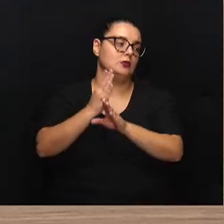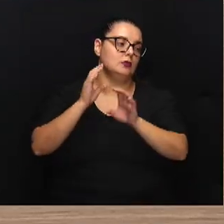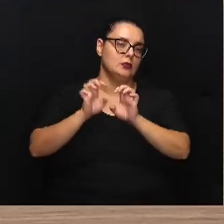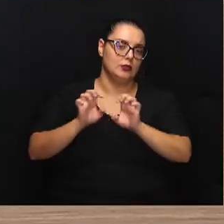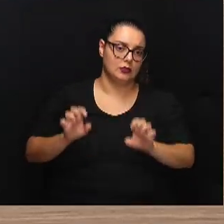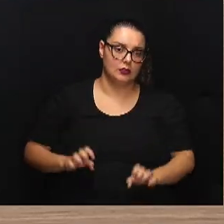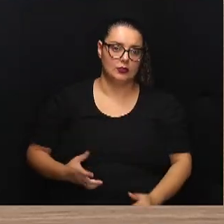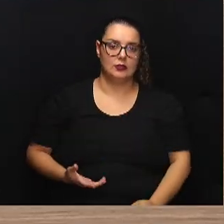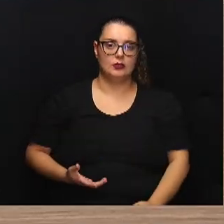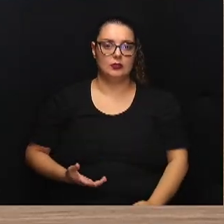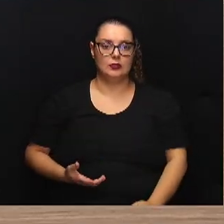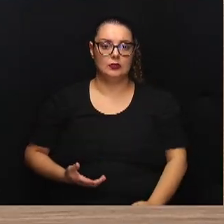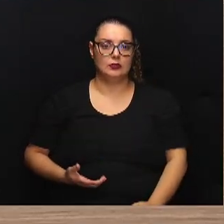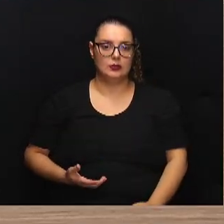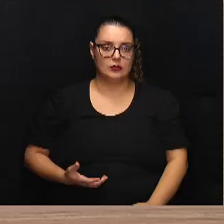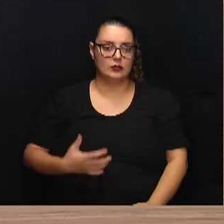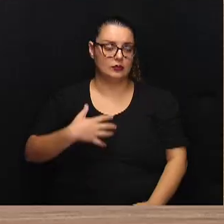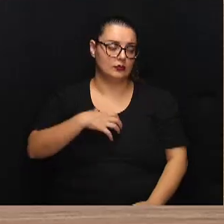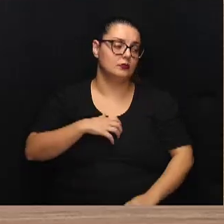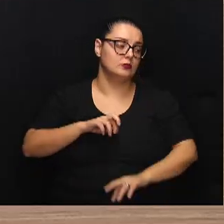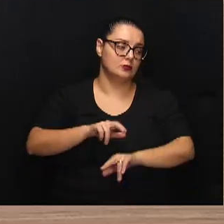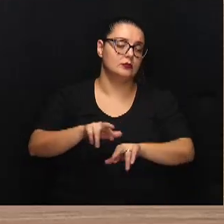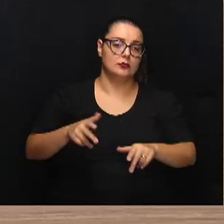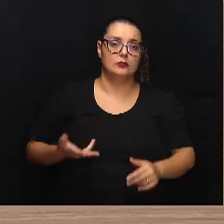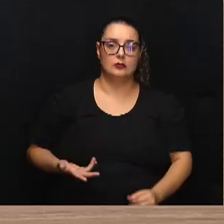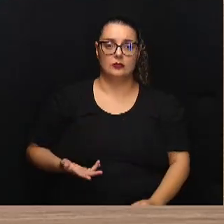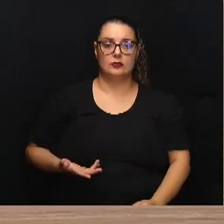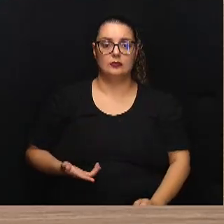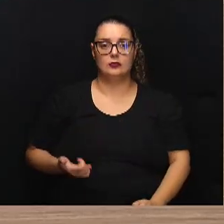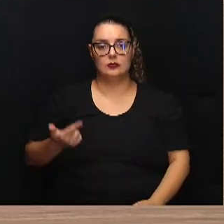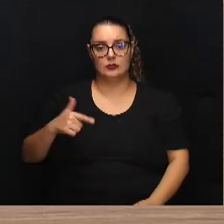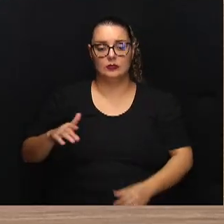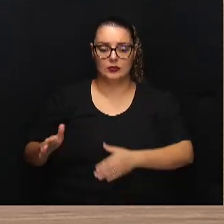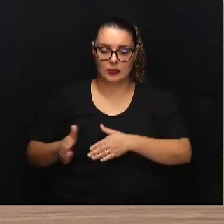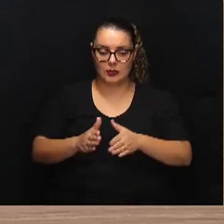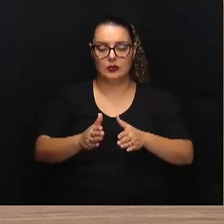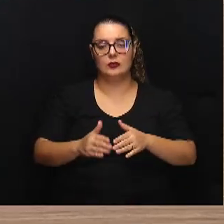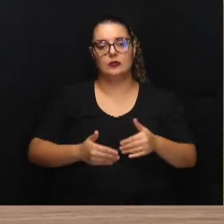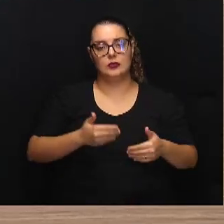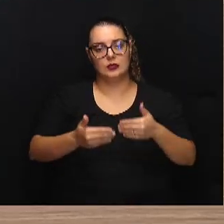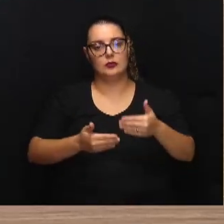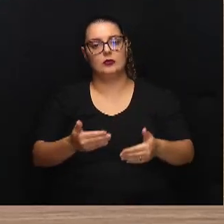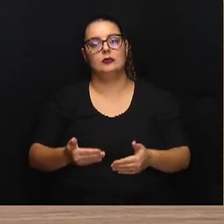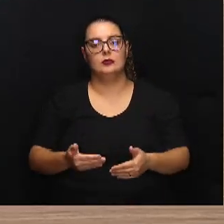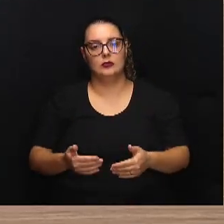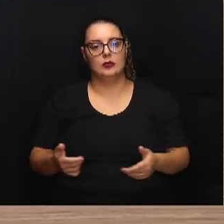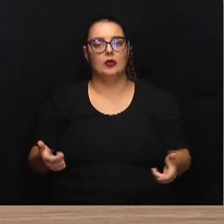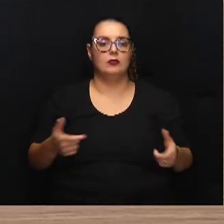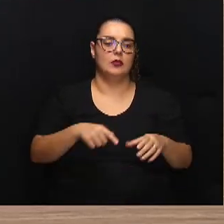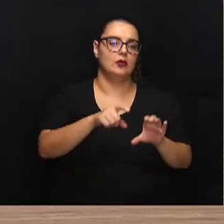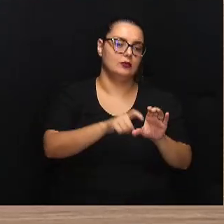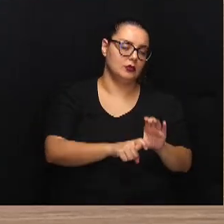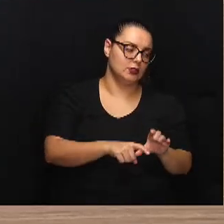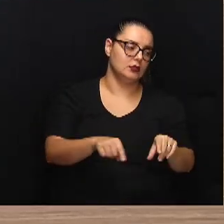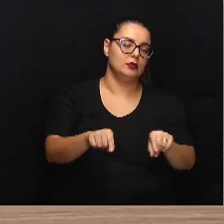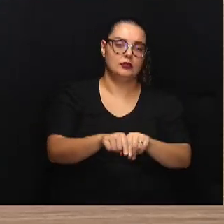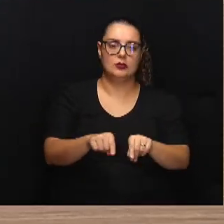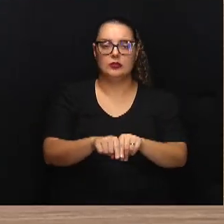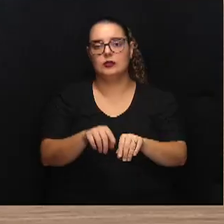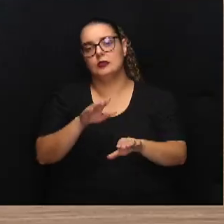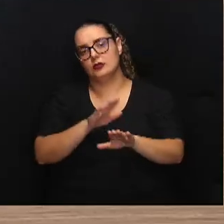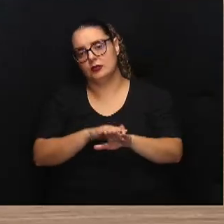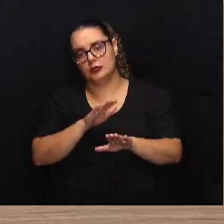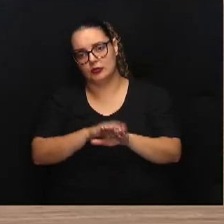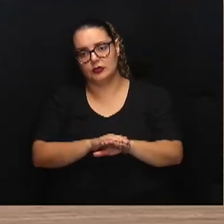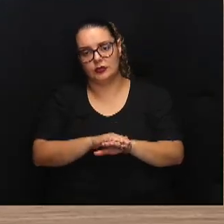estrutura até emocional para seguir o seu caminho, a sua trajetória, ficando menos dependente, inclusive, das ações